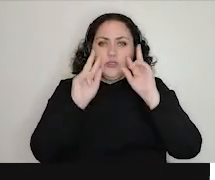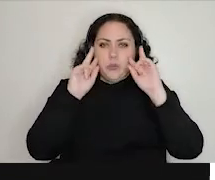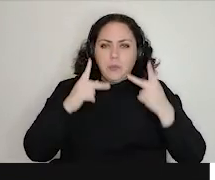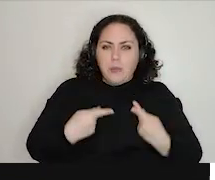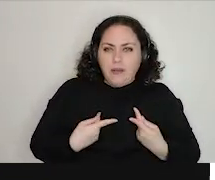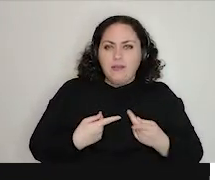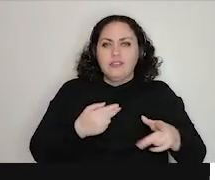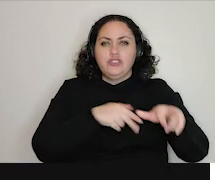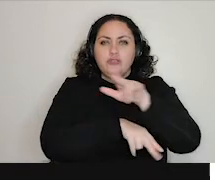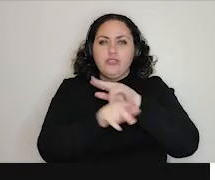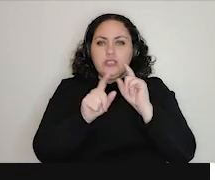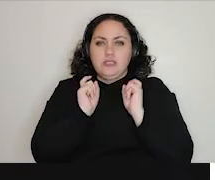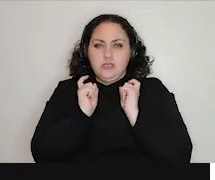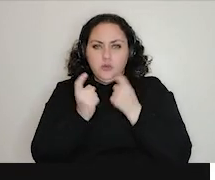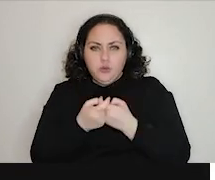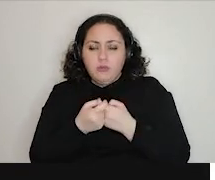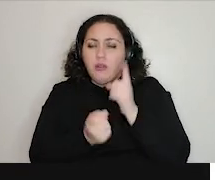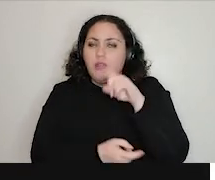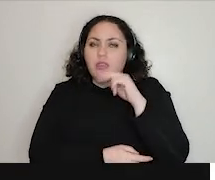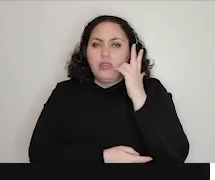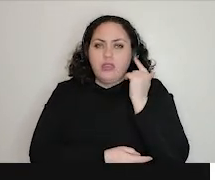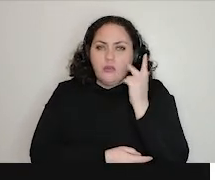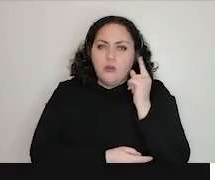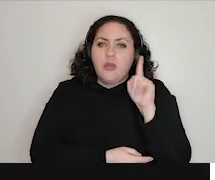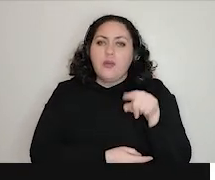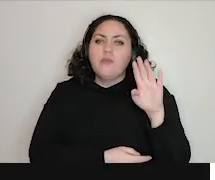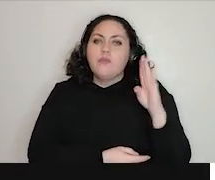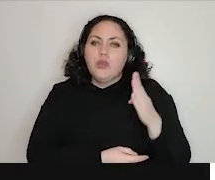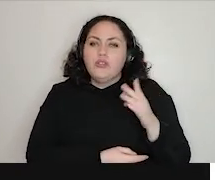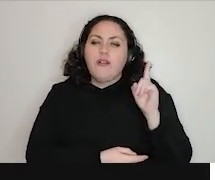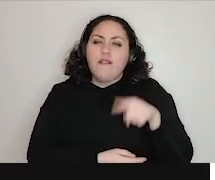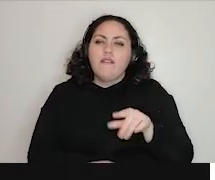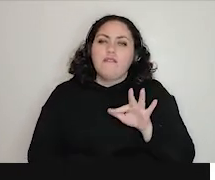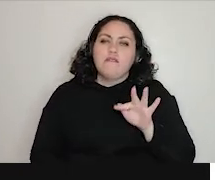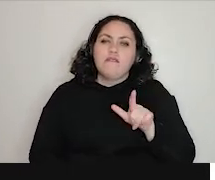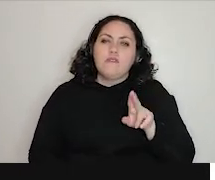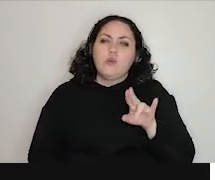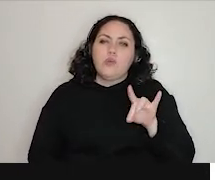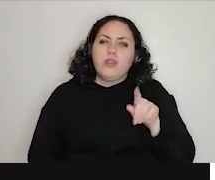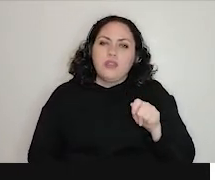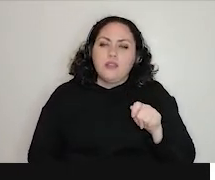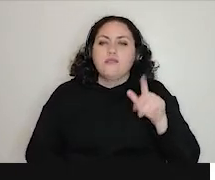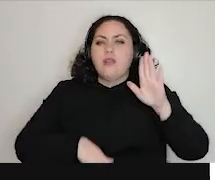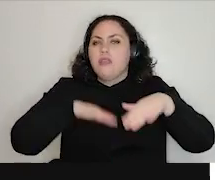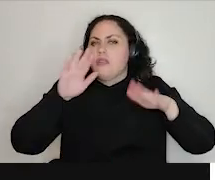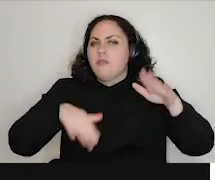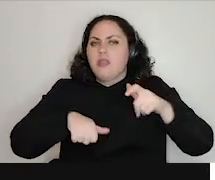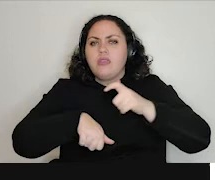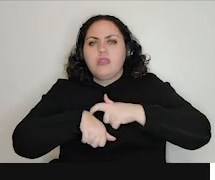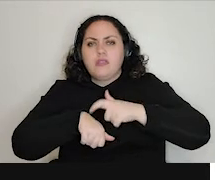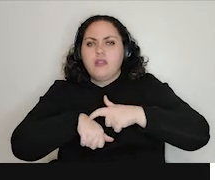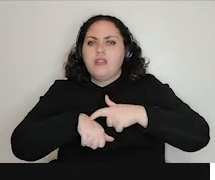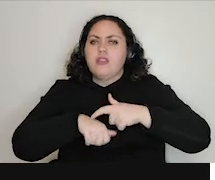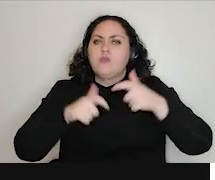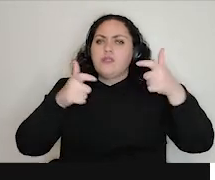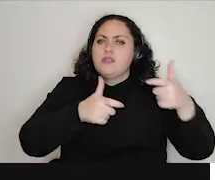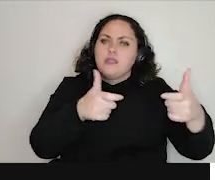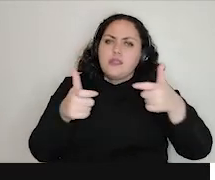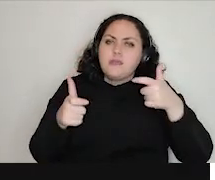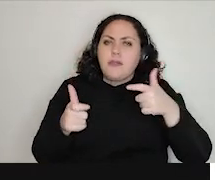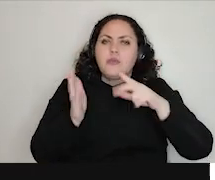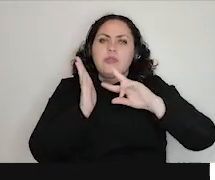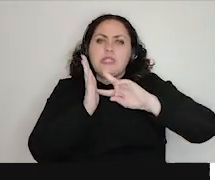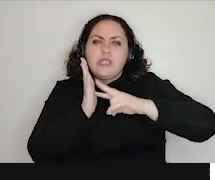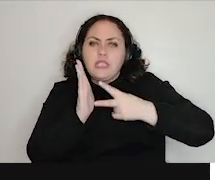humana, a diversidade sexual, ela é uma questão que é natural, ela é biológica, ela é fluida, que ela varia de acordo com o tempo e espaço,